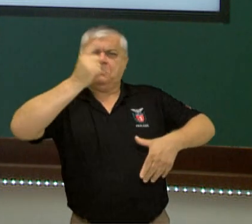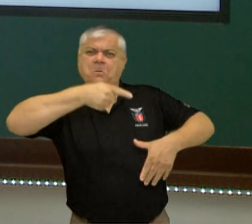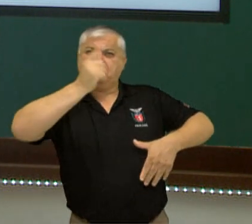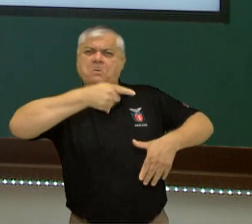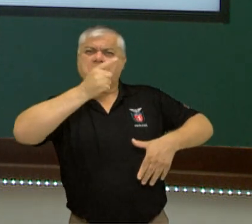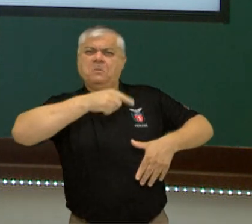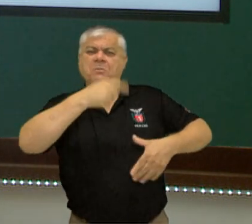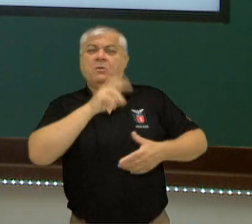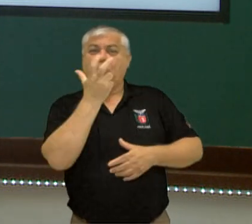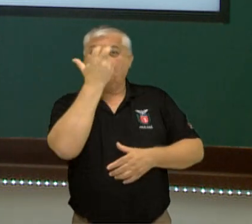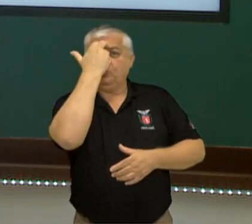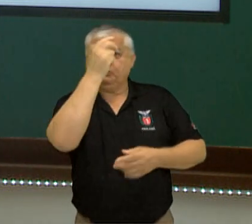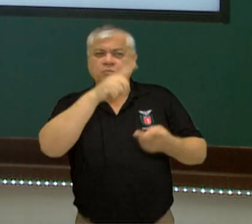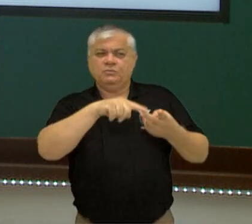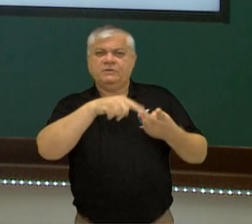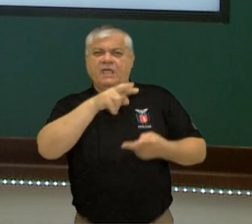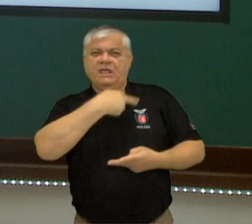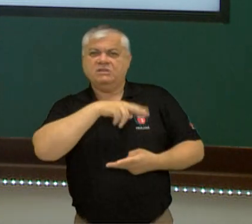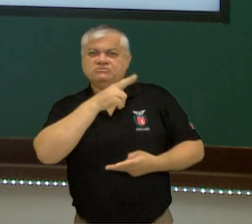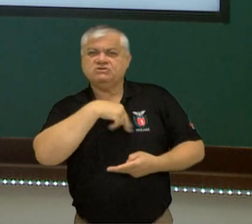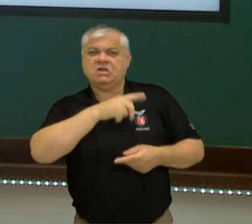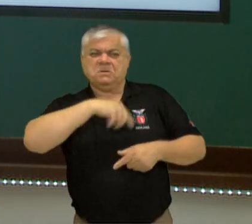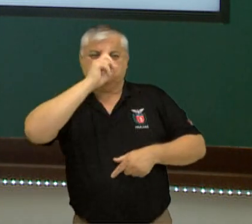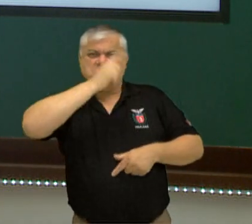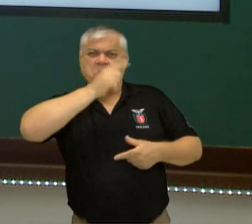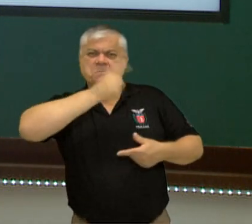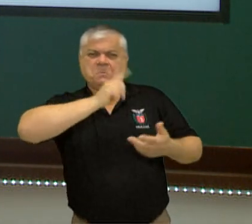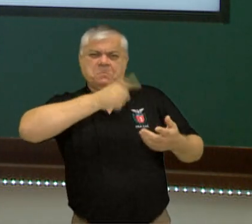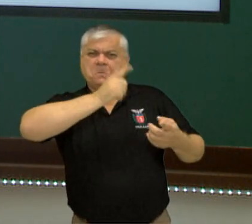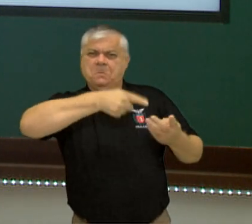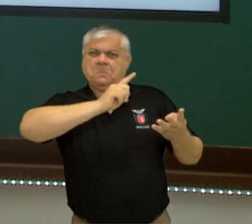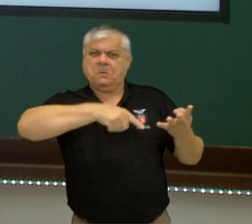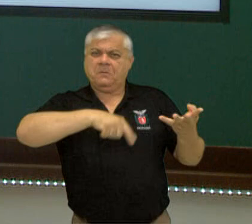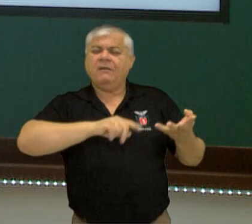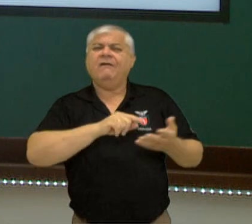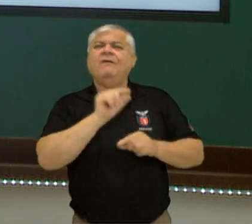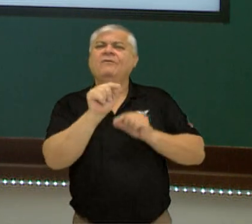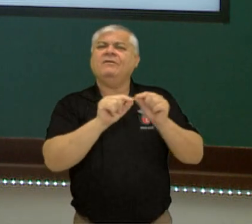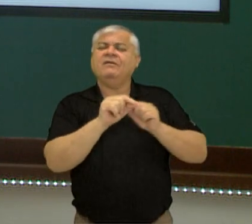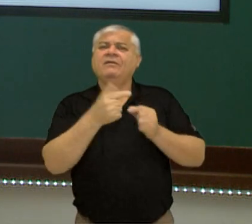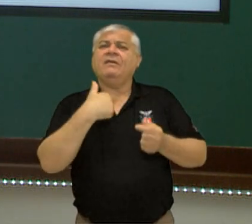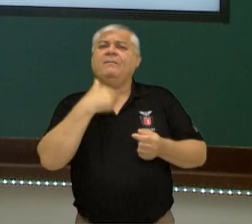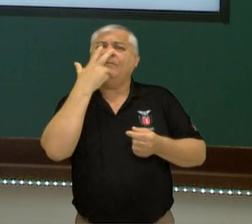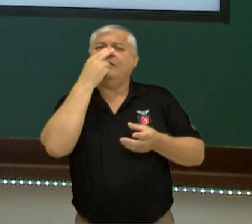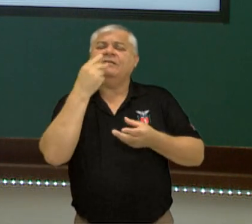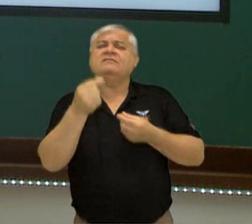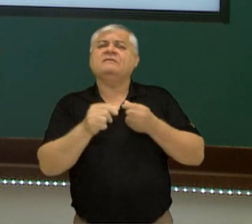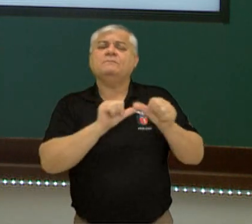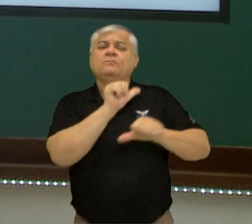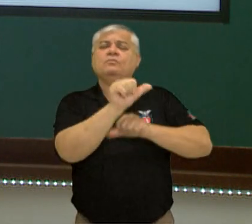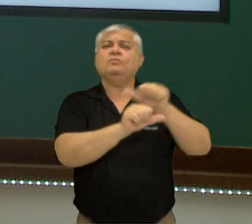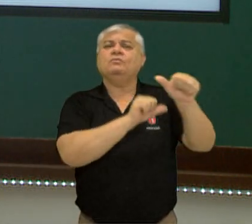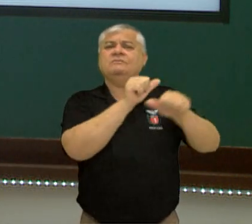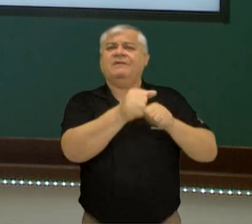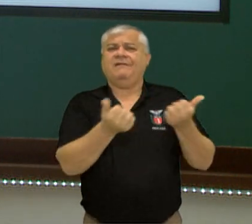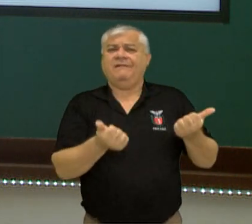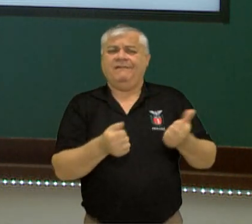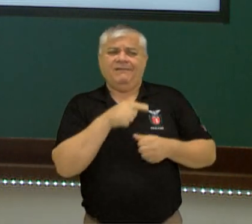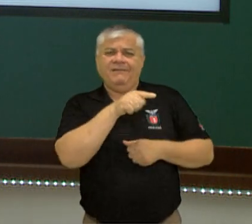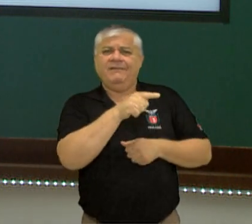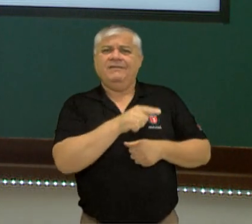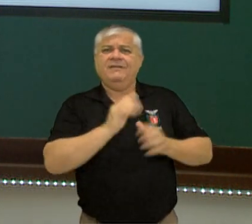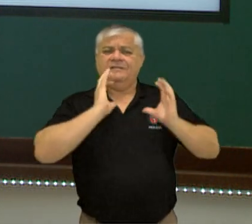cultura aos nativos, né? A ideia justificativa era de trazer esse processo de civilização, como